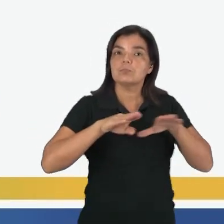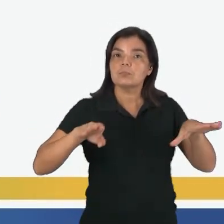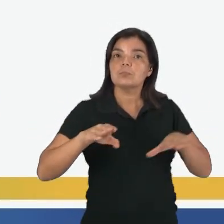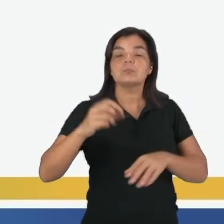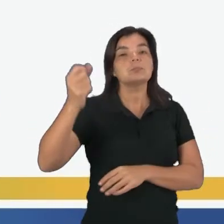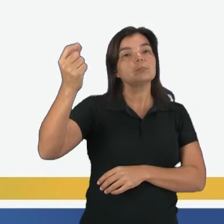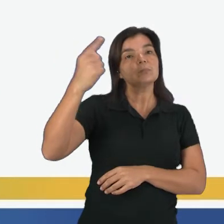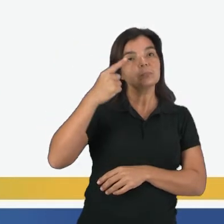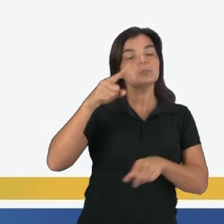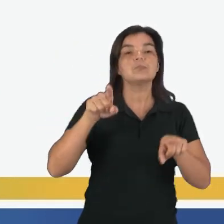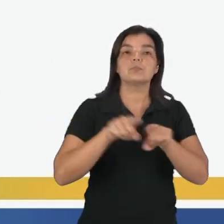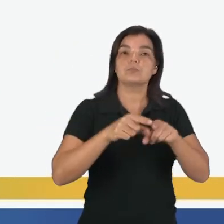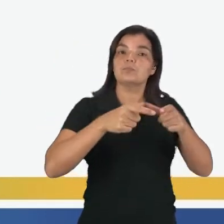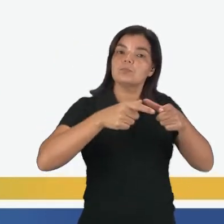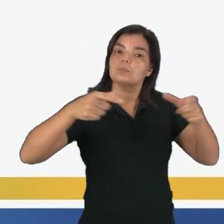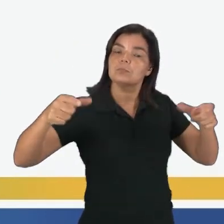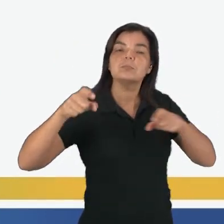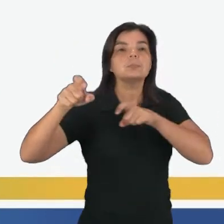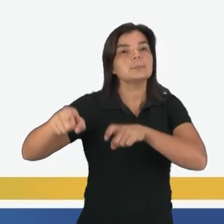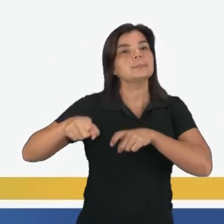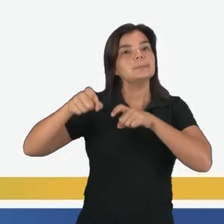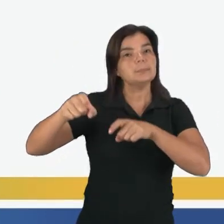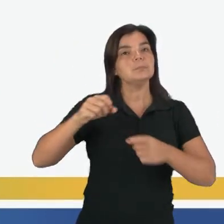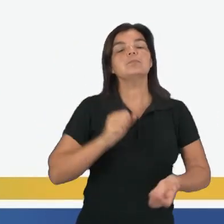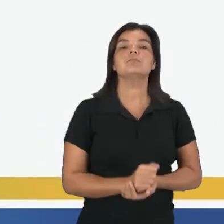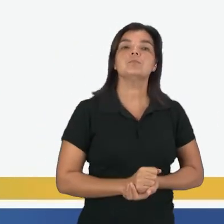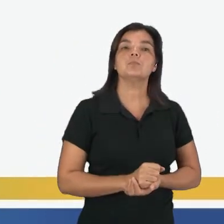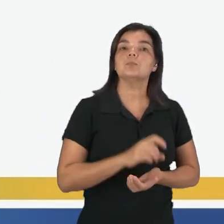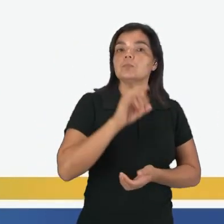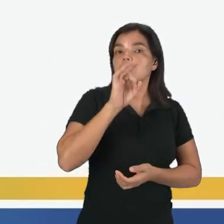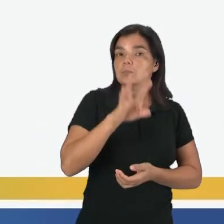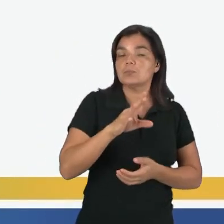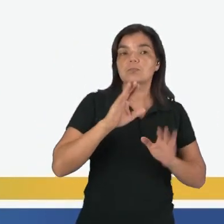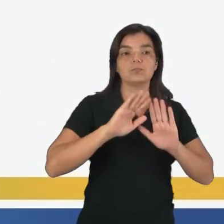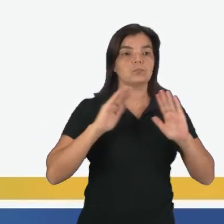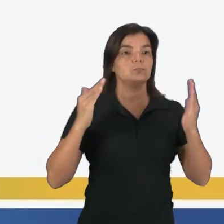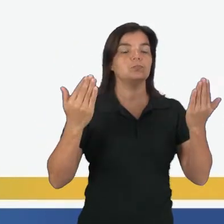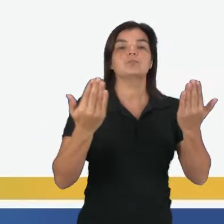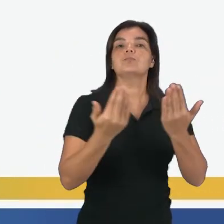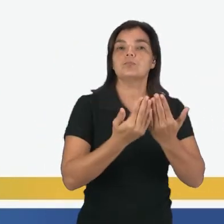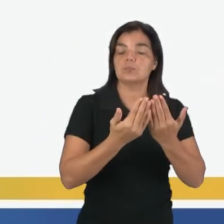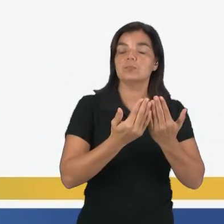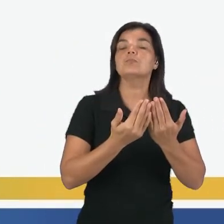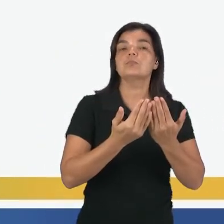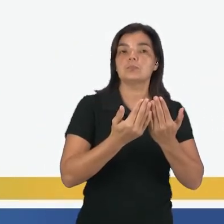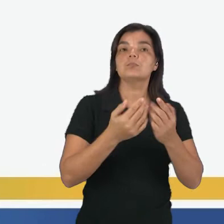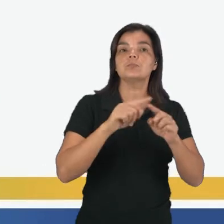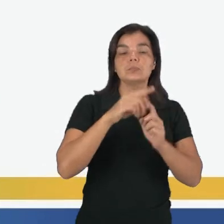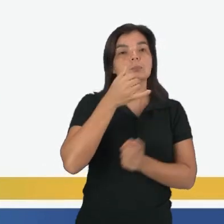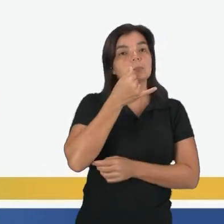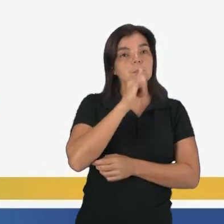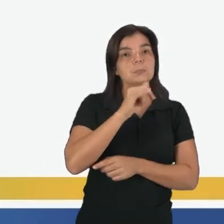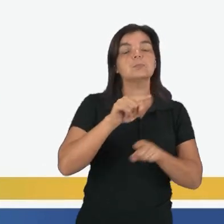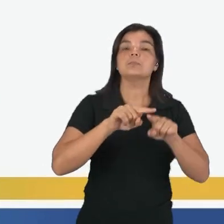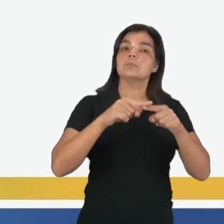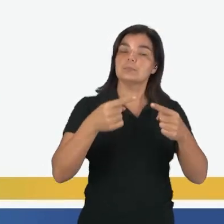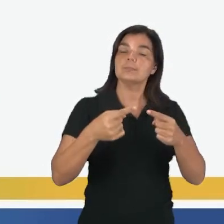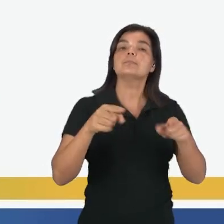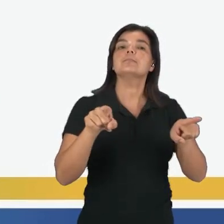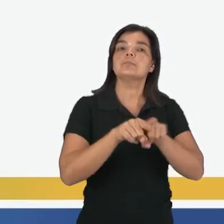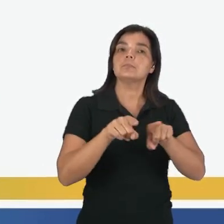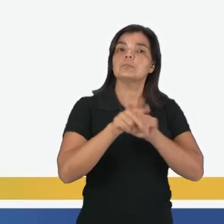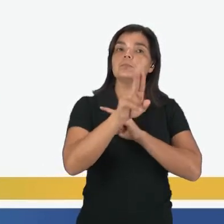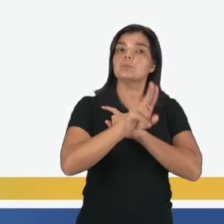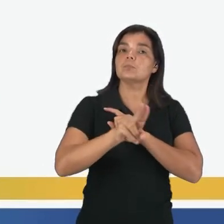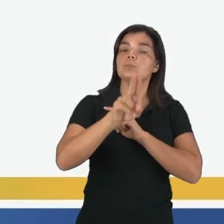solar, instalada numa área rural, não só em cerca para poder ativar a questão elétrica da cerca, mas ela também